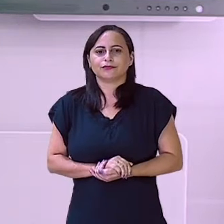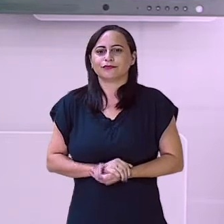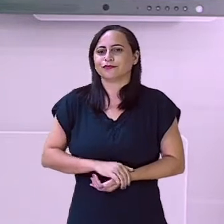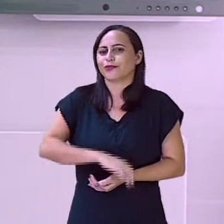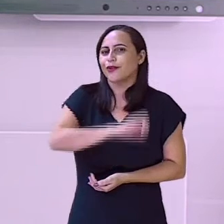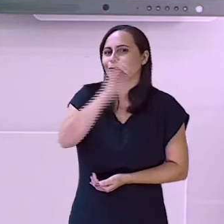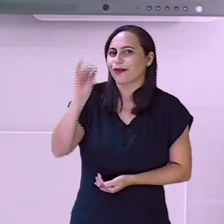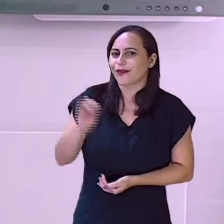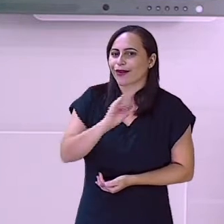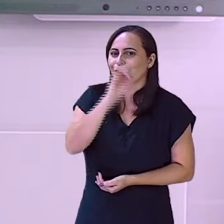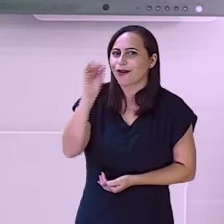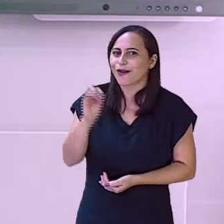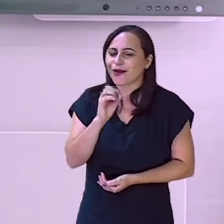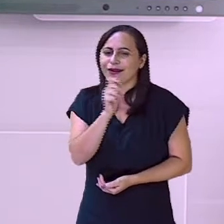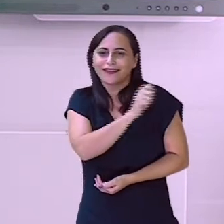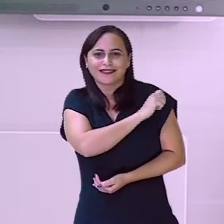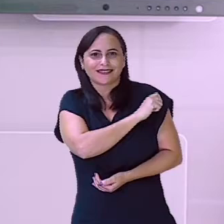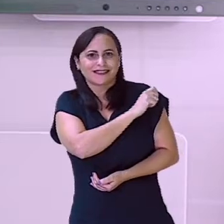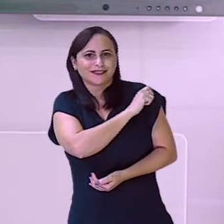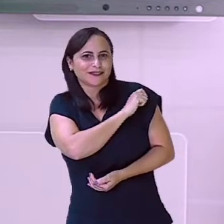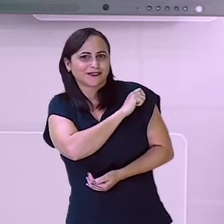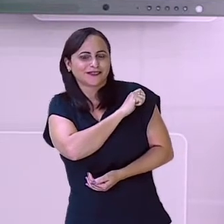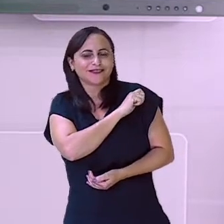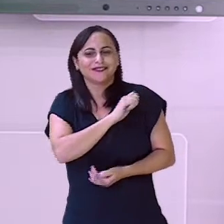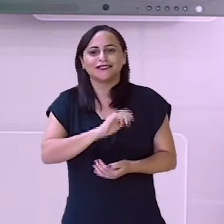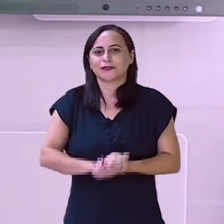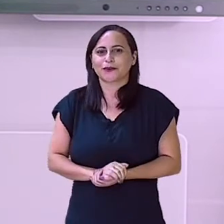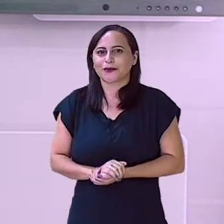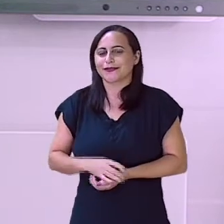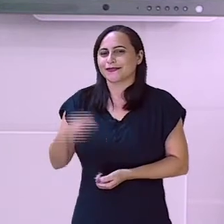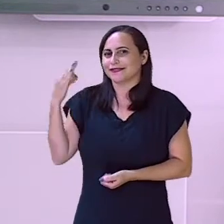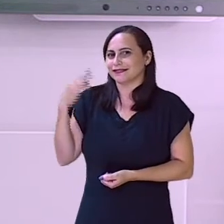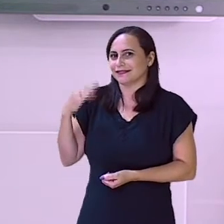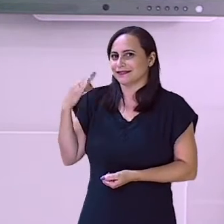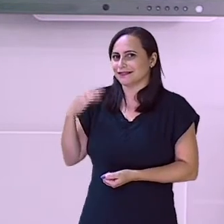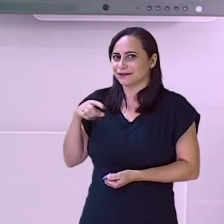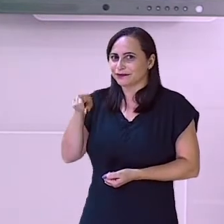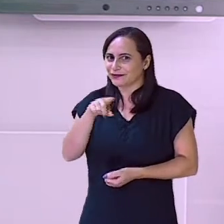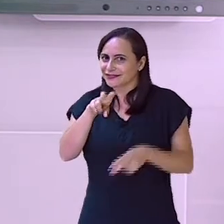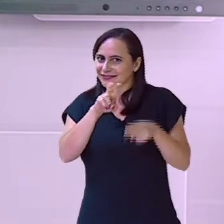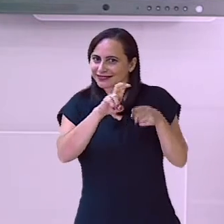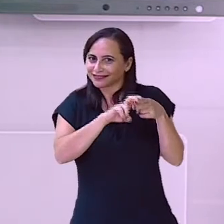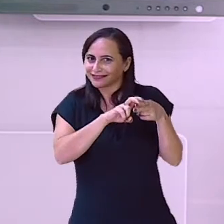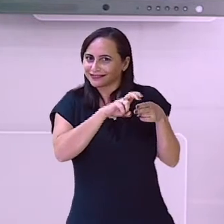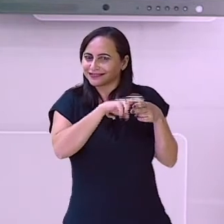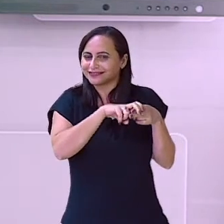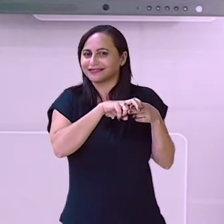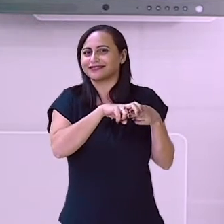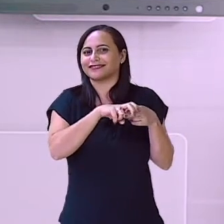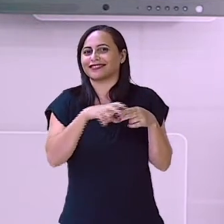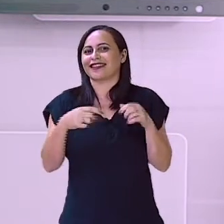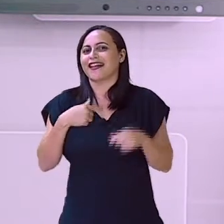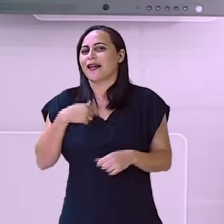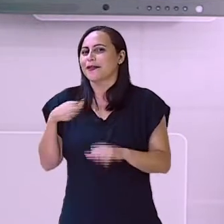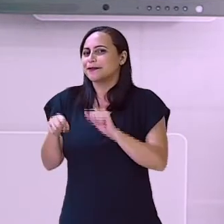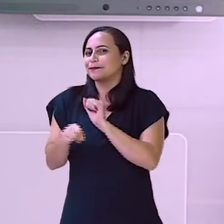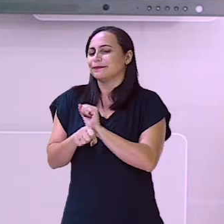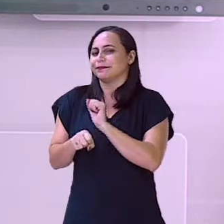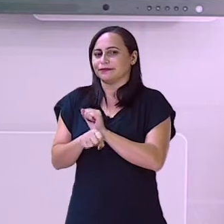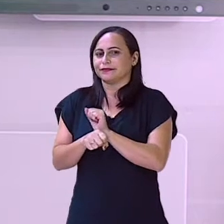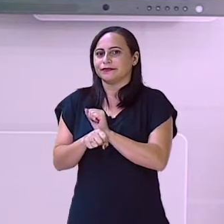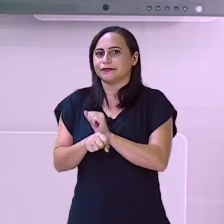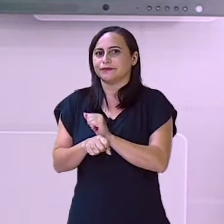Oi, estudante do quinto ano. Tenho certeza que você já está aí sentadinho me esperando. Então vamos